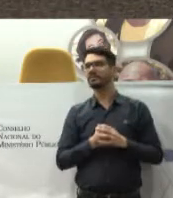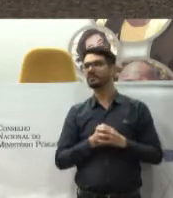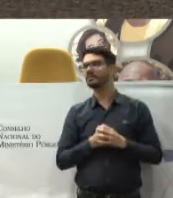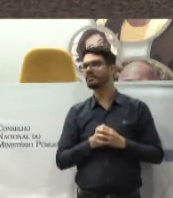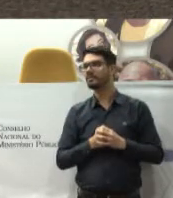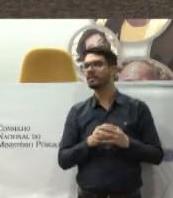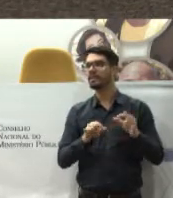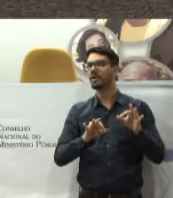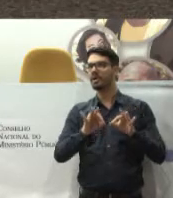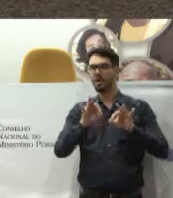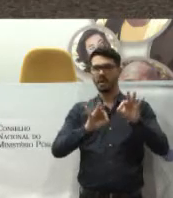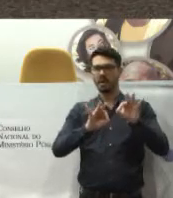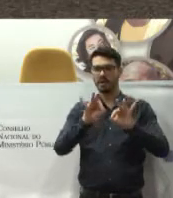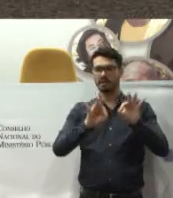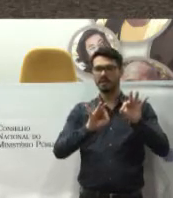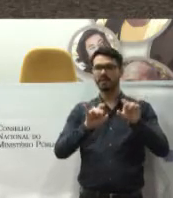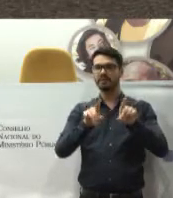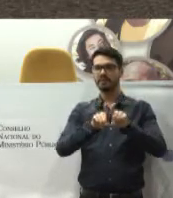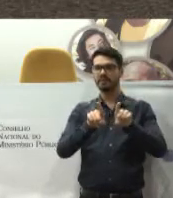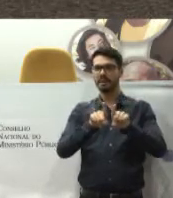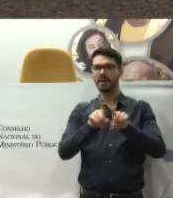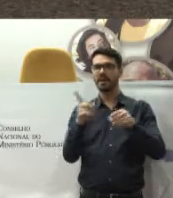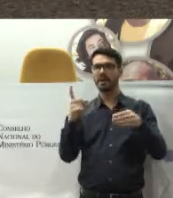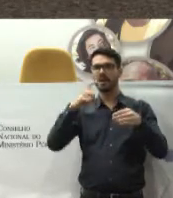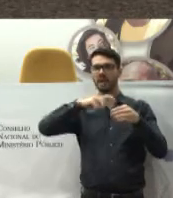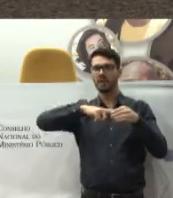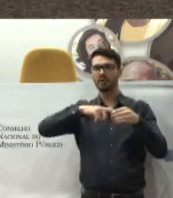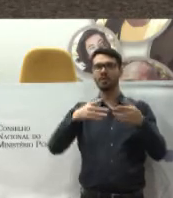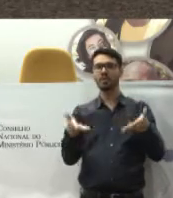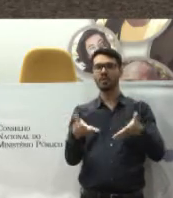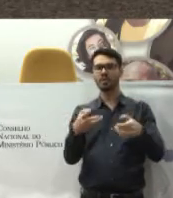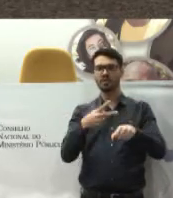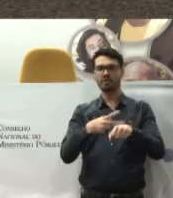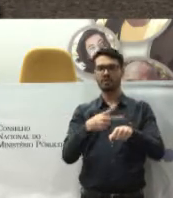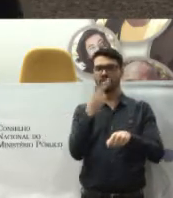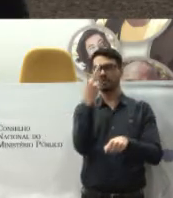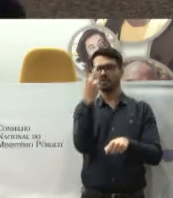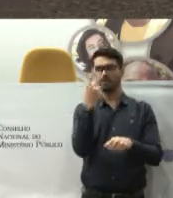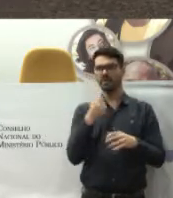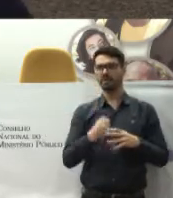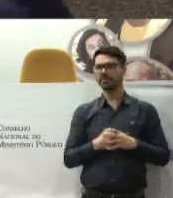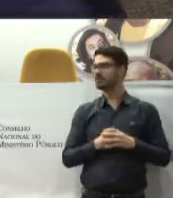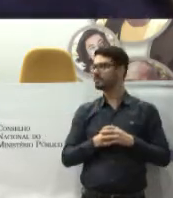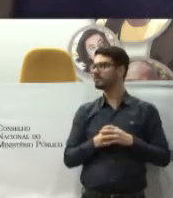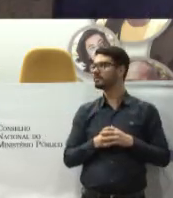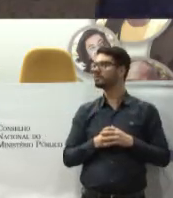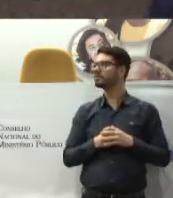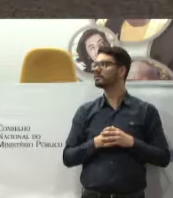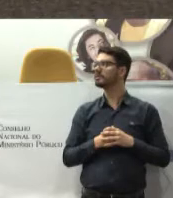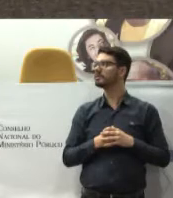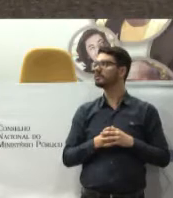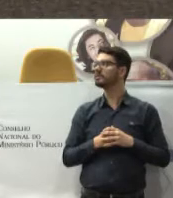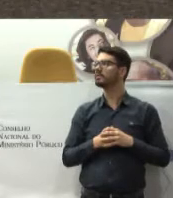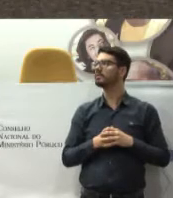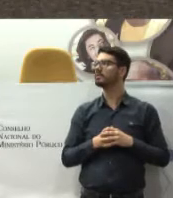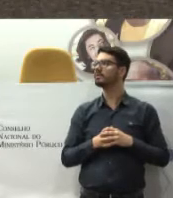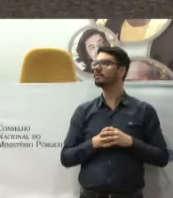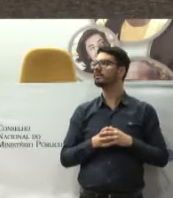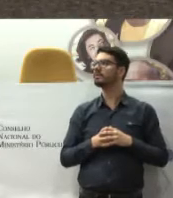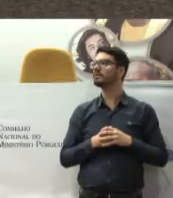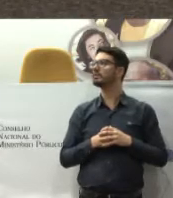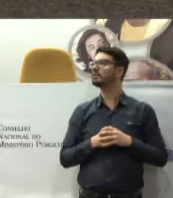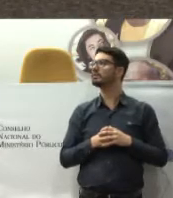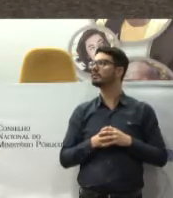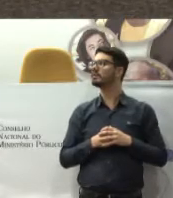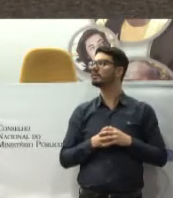a organização mencionou que o retorno será às 14h. Então, creio que o nosso retorno aqui, creio que isso será